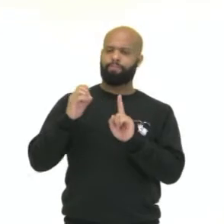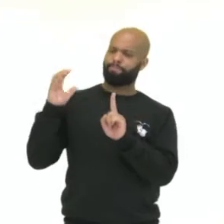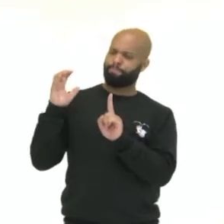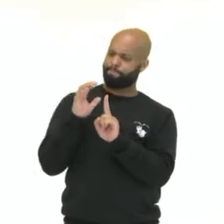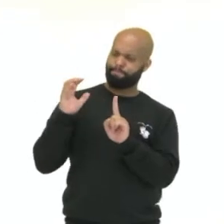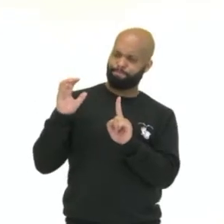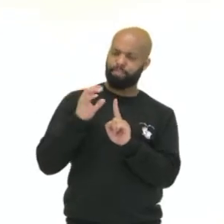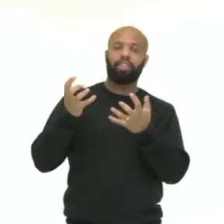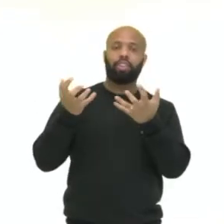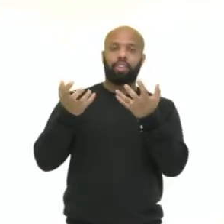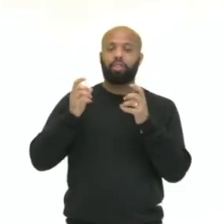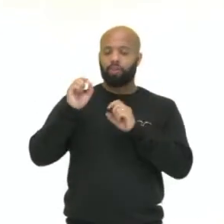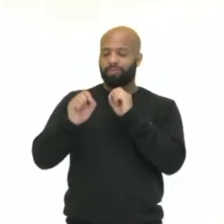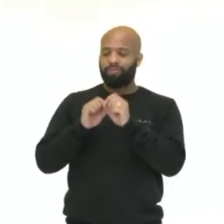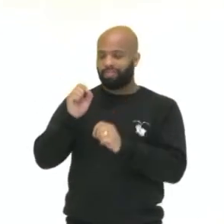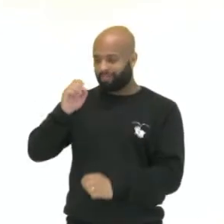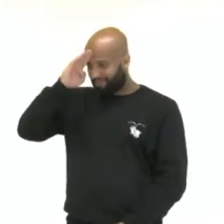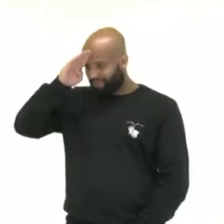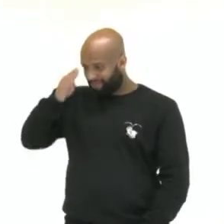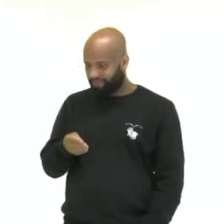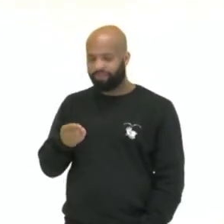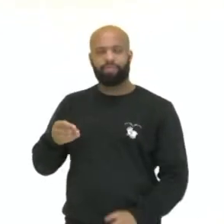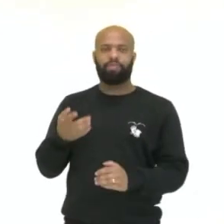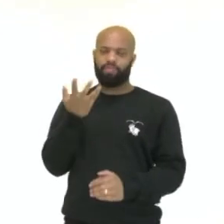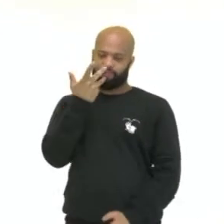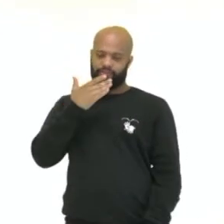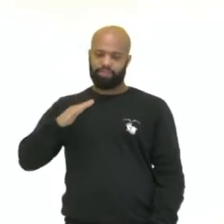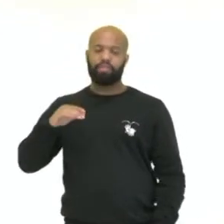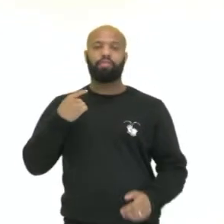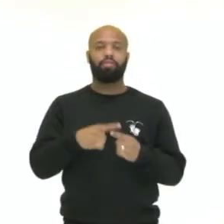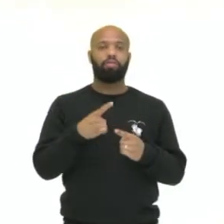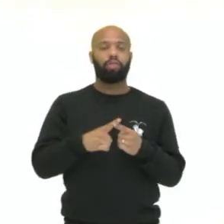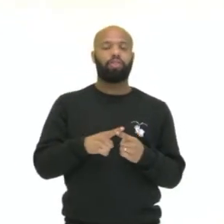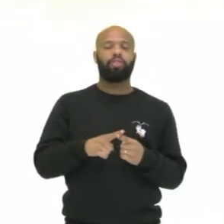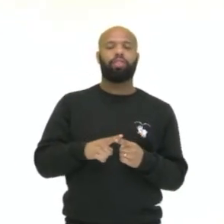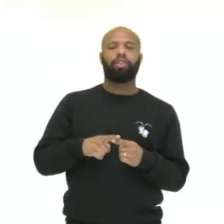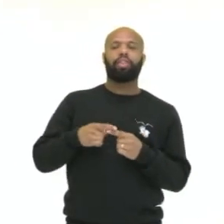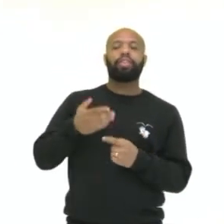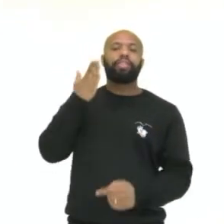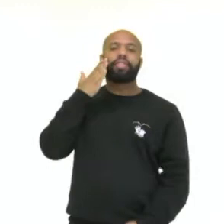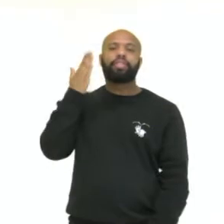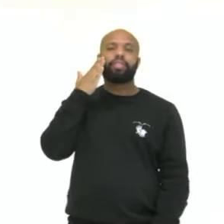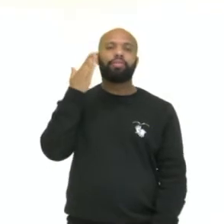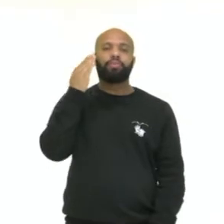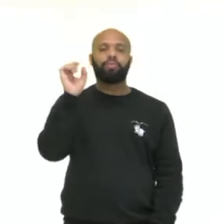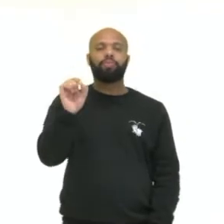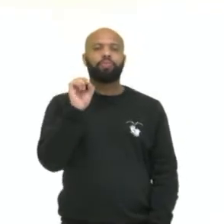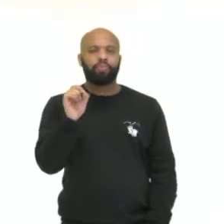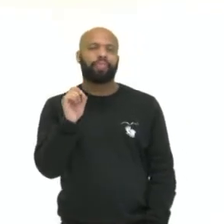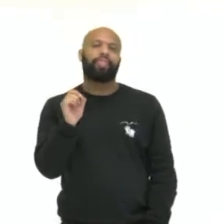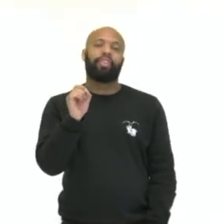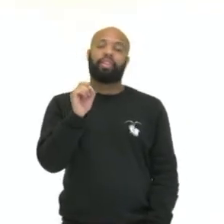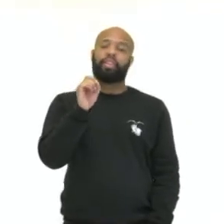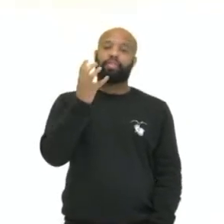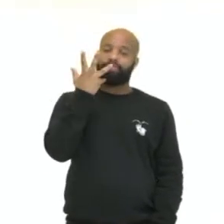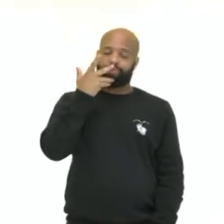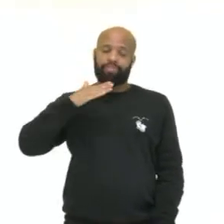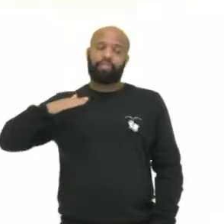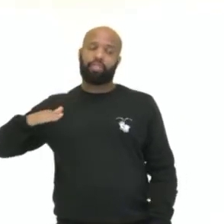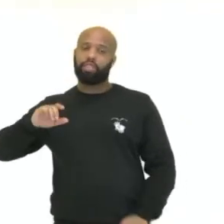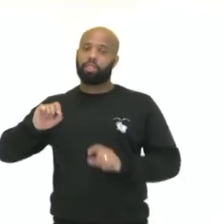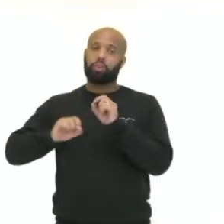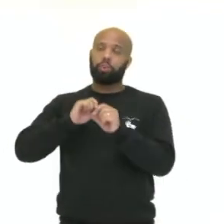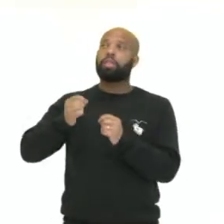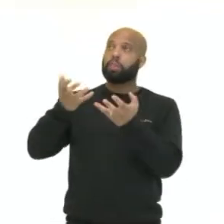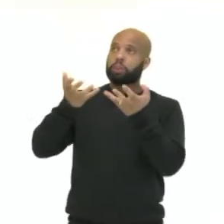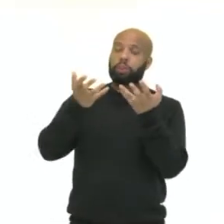atingir diretamente o público infantil, valendo-se da vulnerabilidade e ingenuidade das crianças e incentivou